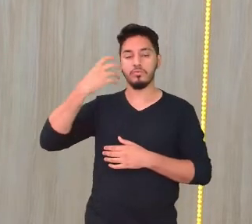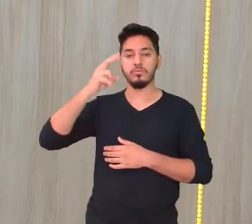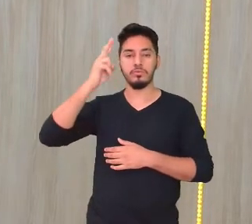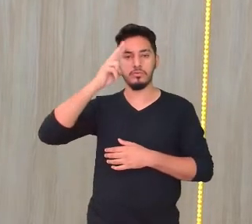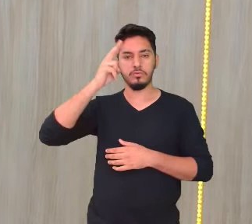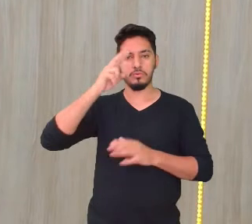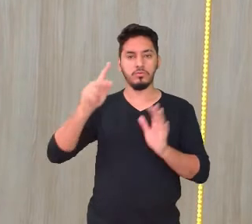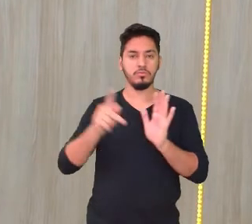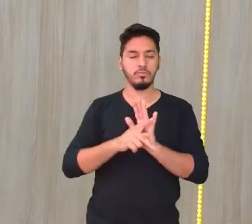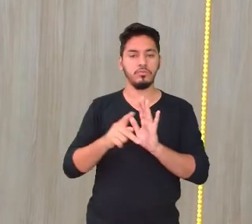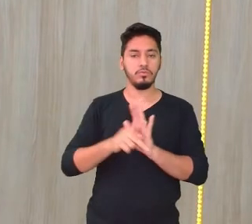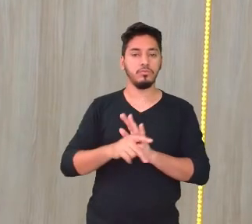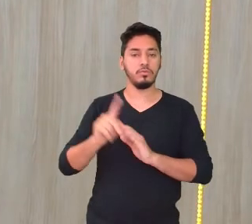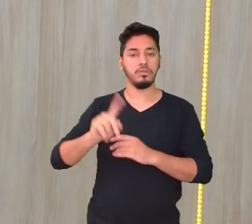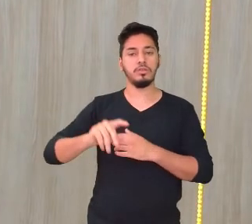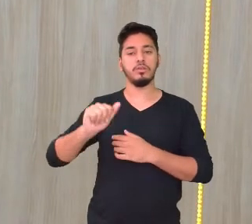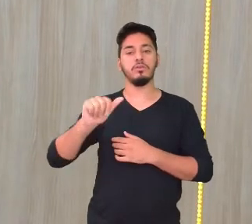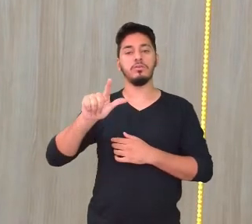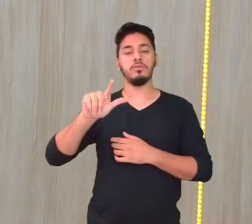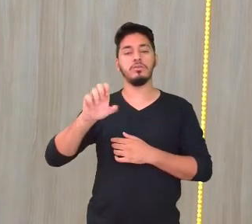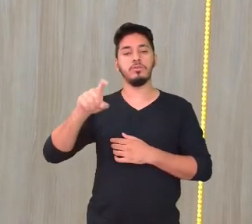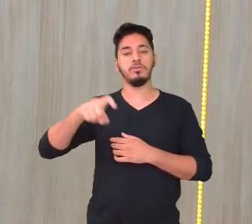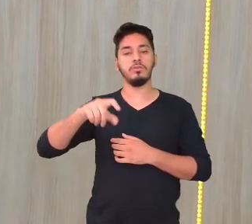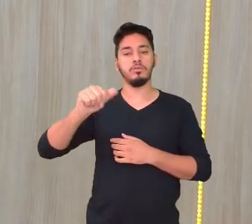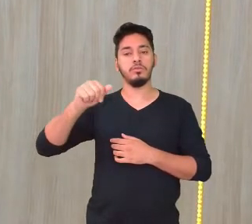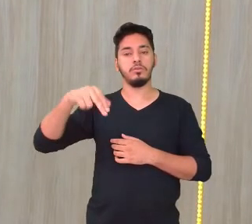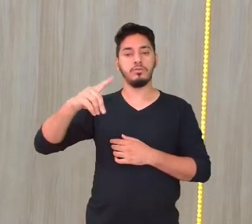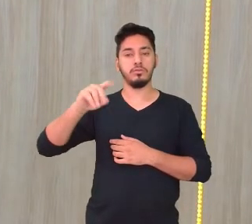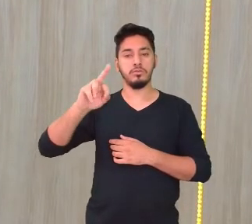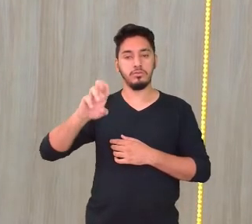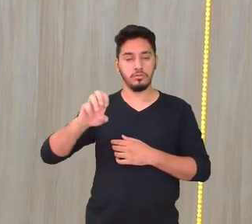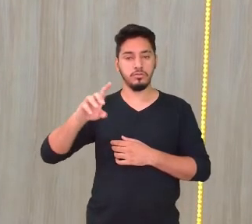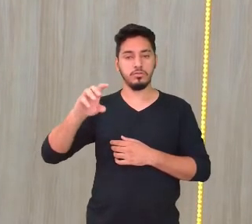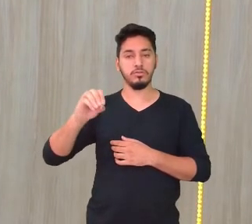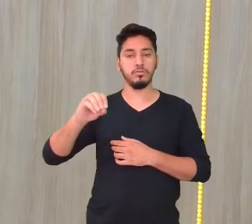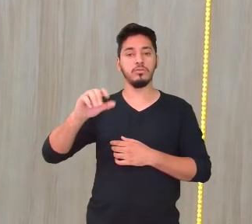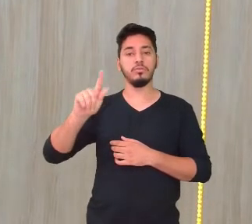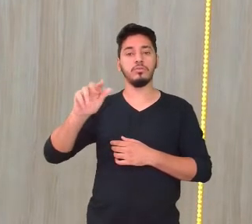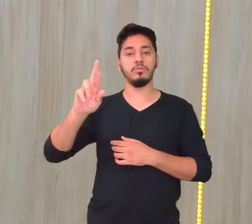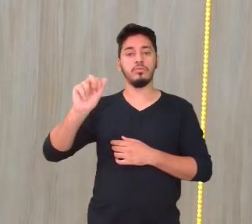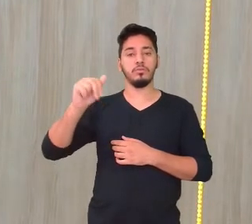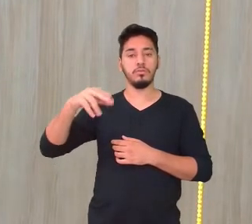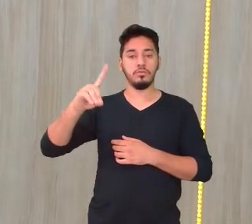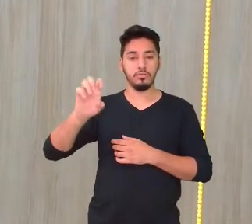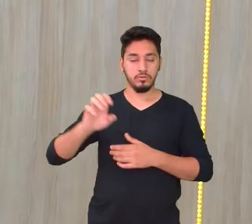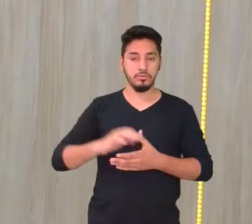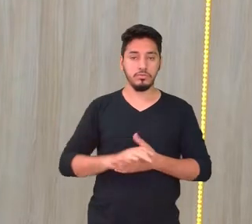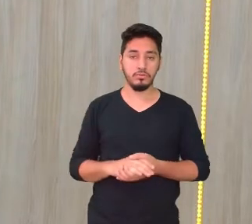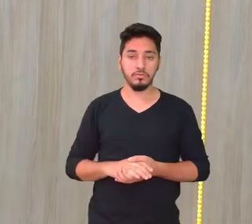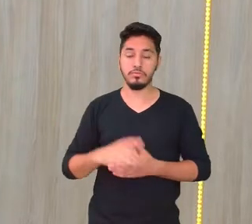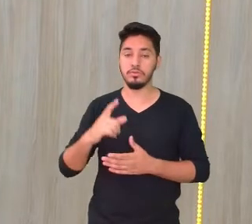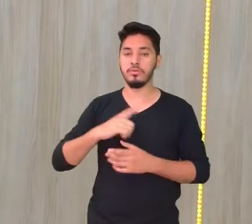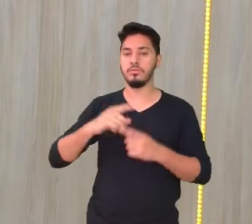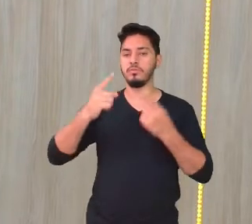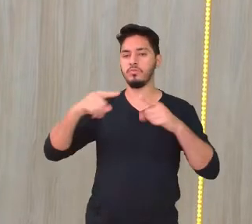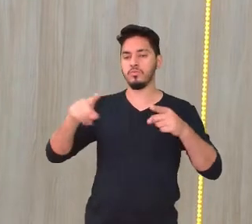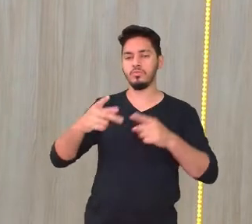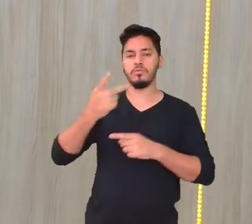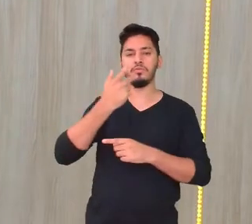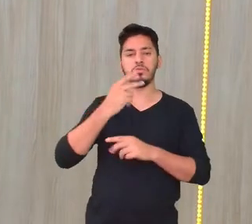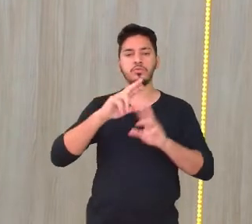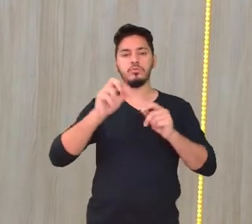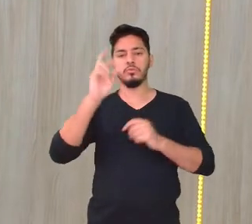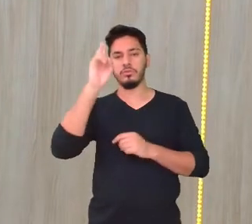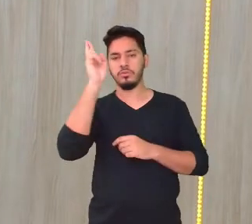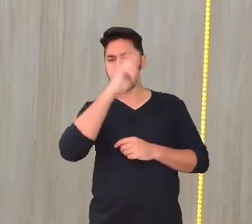do Alexandre o Grande. Tem músicas, né, sobre a questão falando da Rússia,